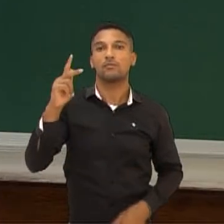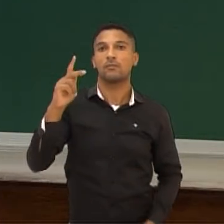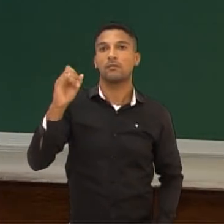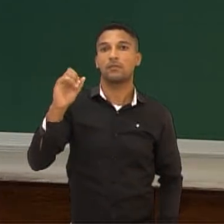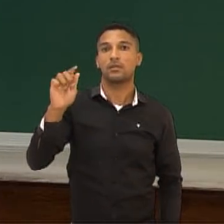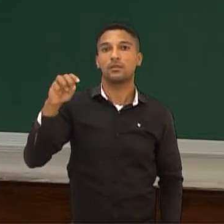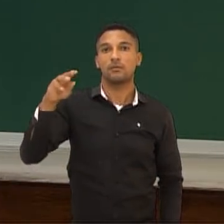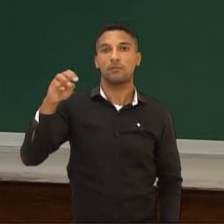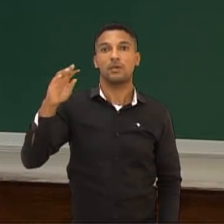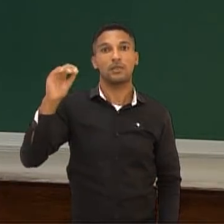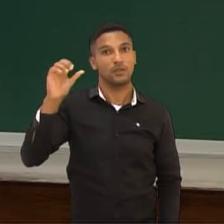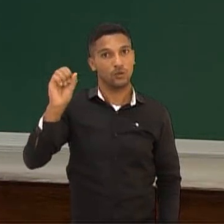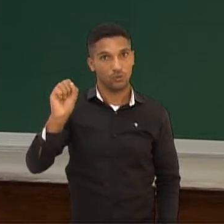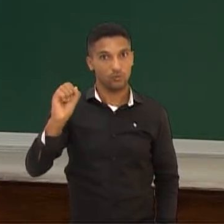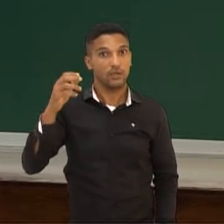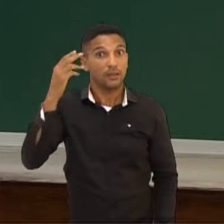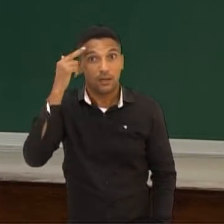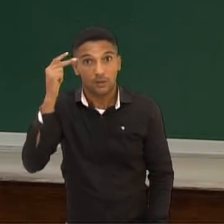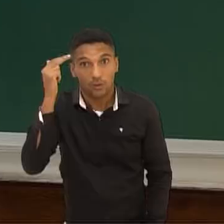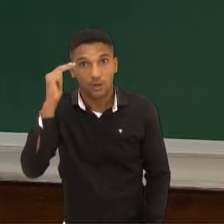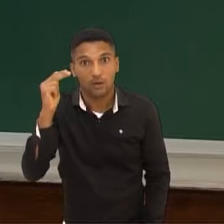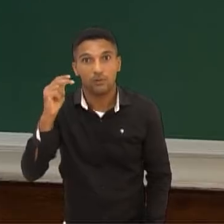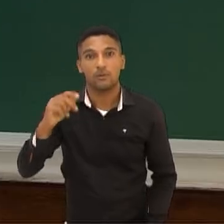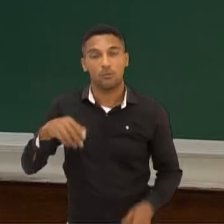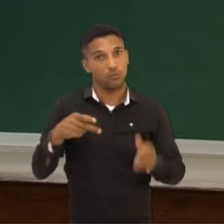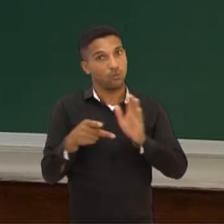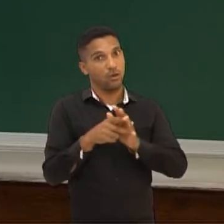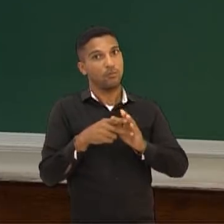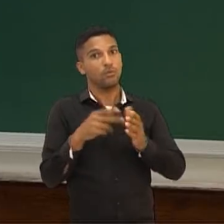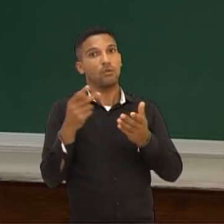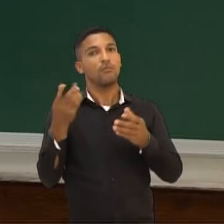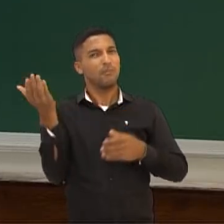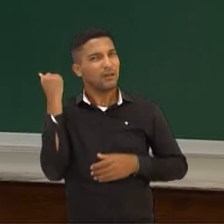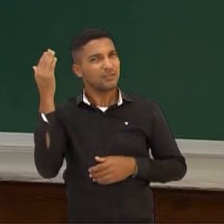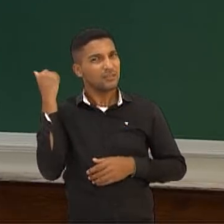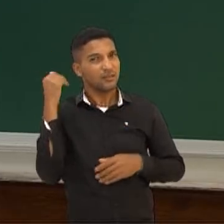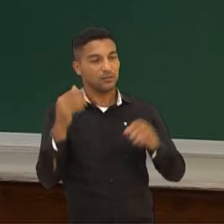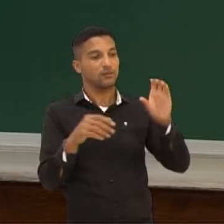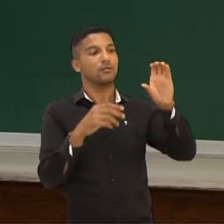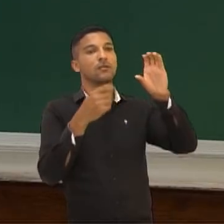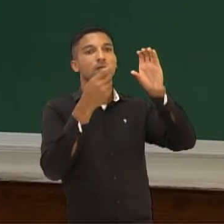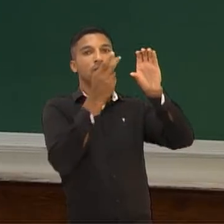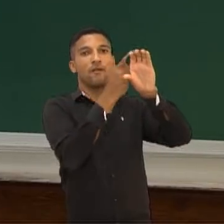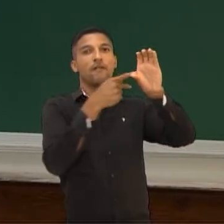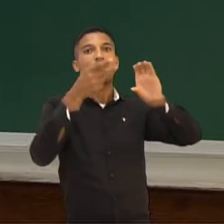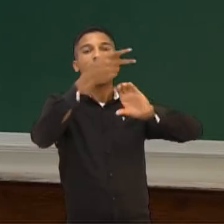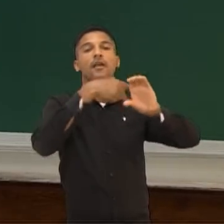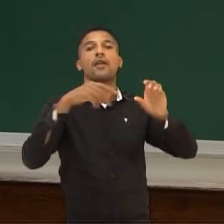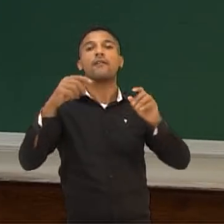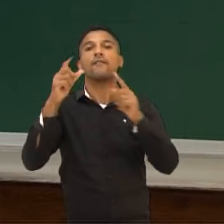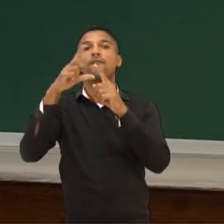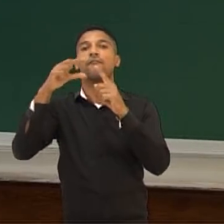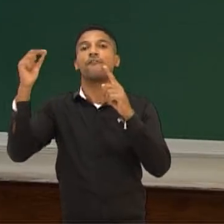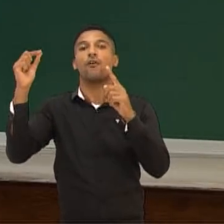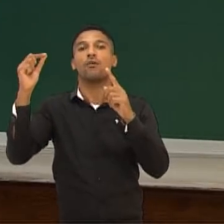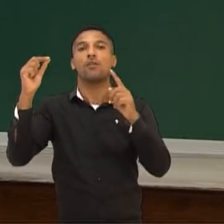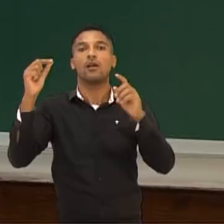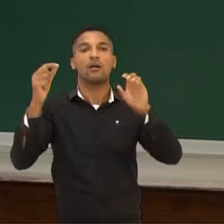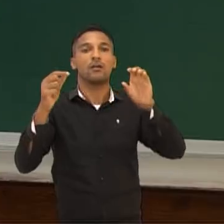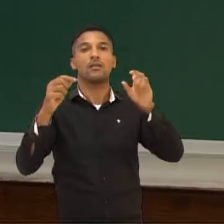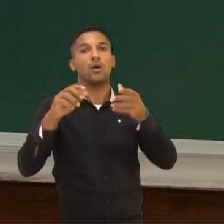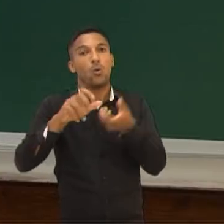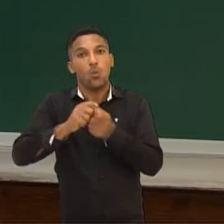que pode ser natural, como era o caso da pintura rupestre na arte das cavernas, né? Que eles usavam folhas, barro,